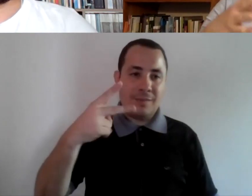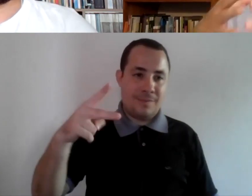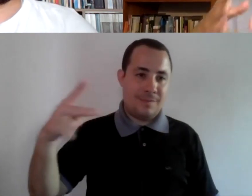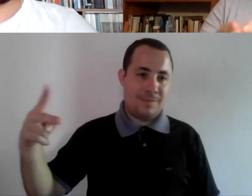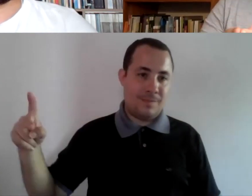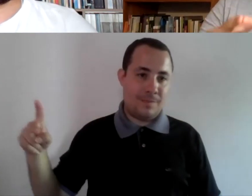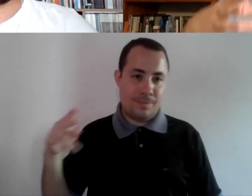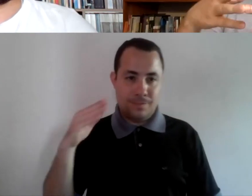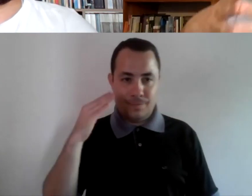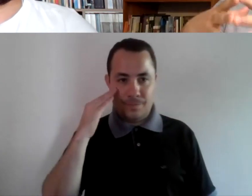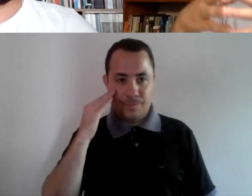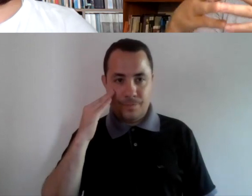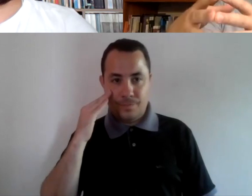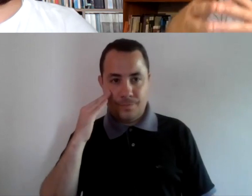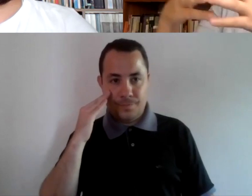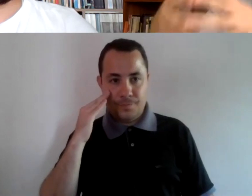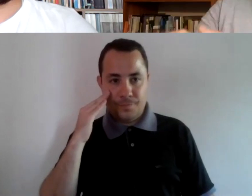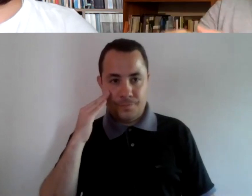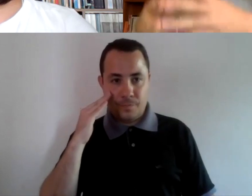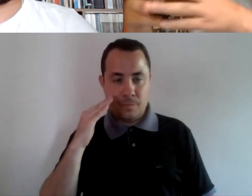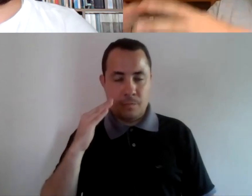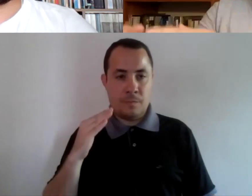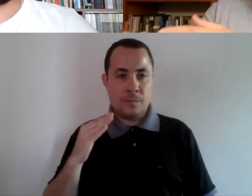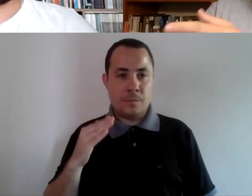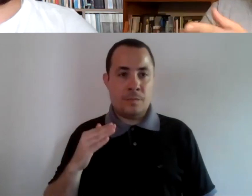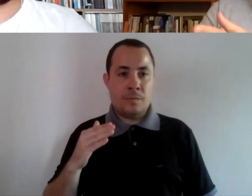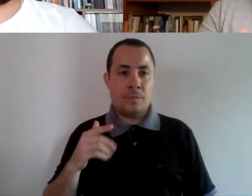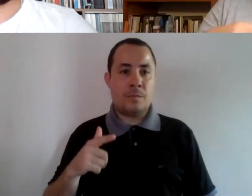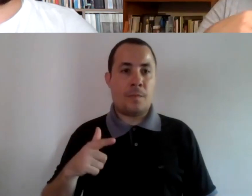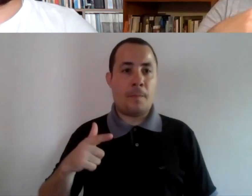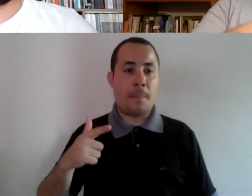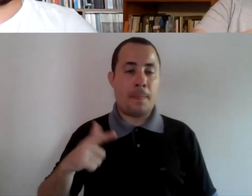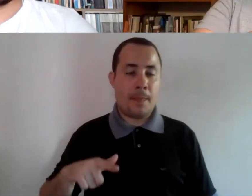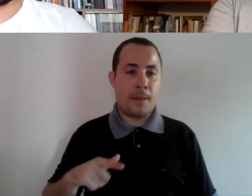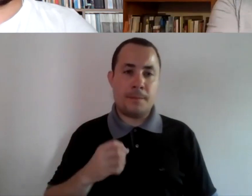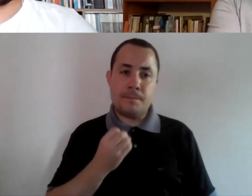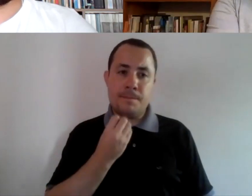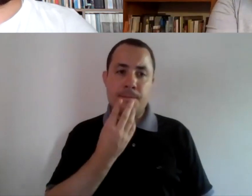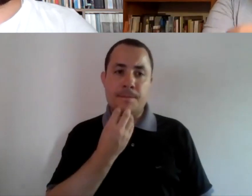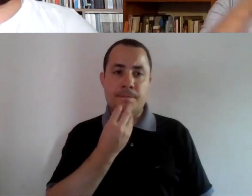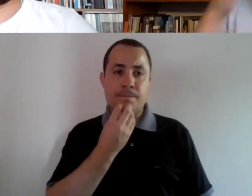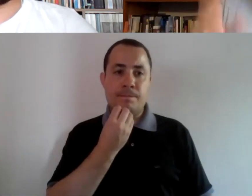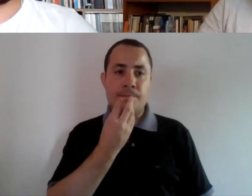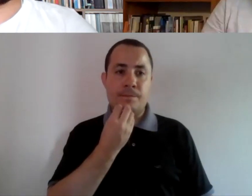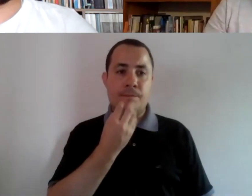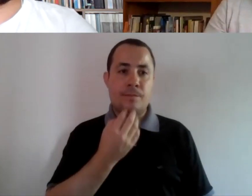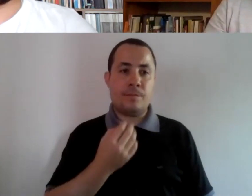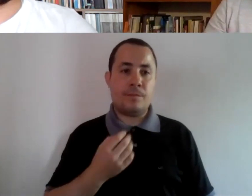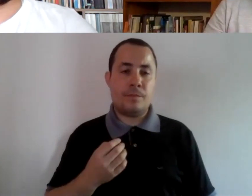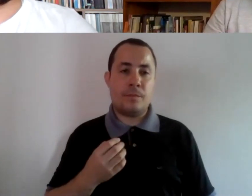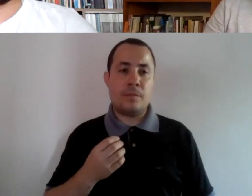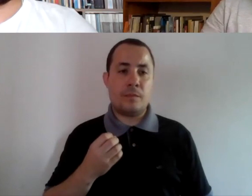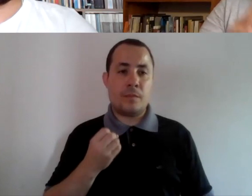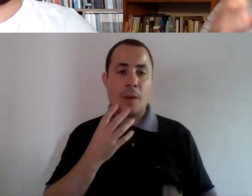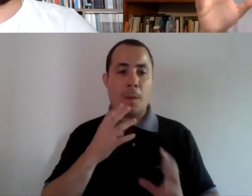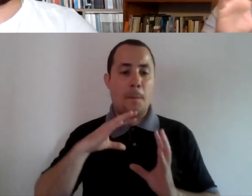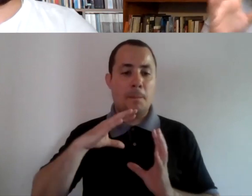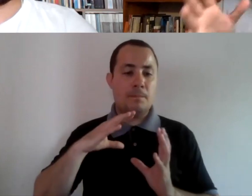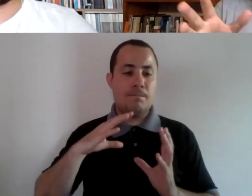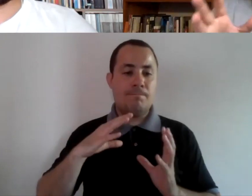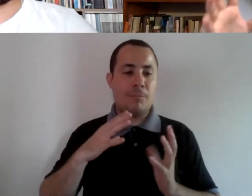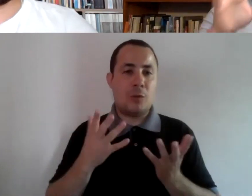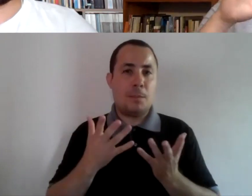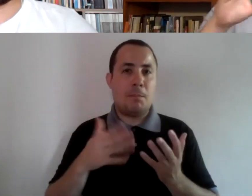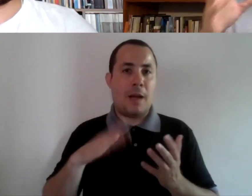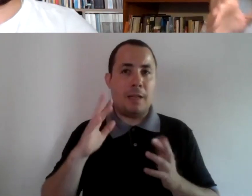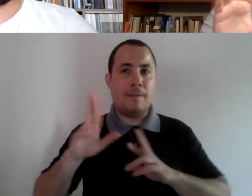sendo vendidas, né, como as grandes vozes para as grandes editoras. Quer dizer, é um mundo muito mais dinâmico esse do livro, e a